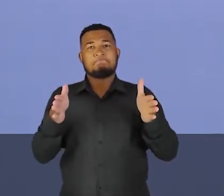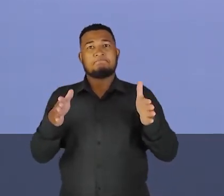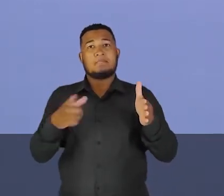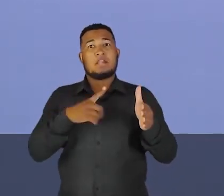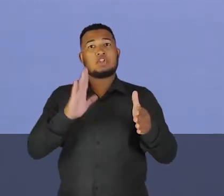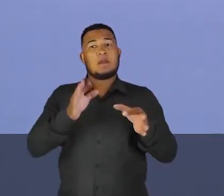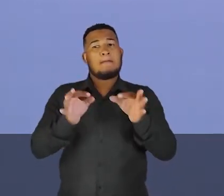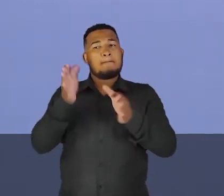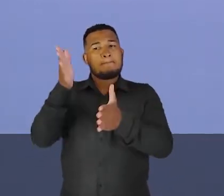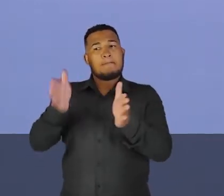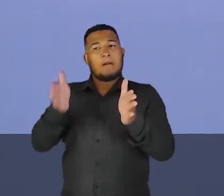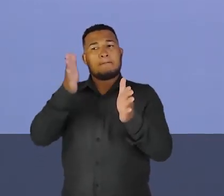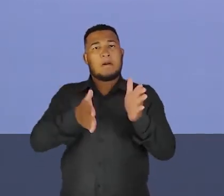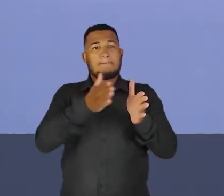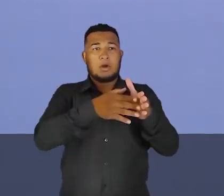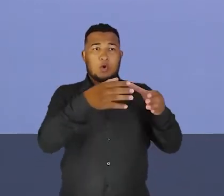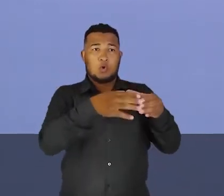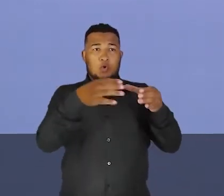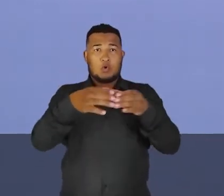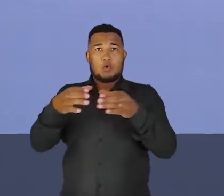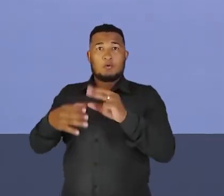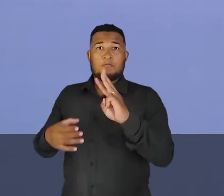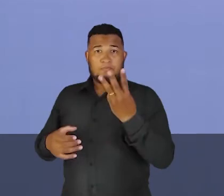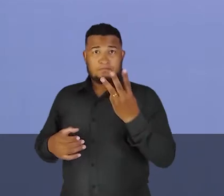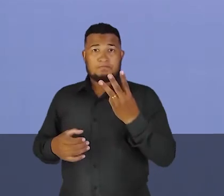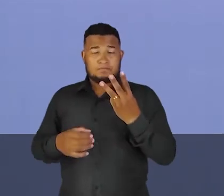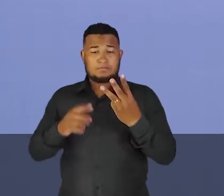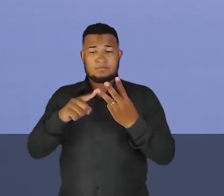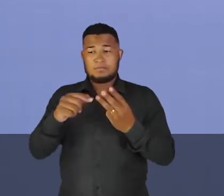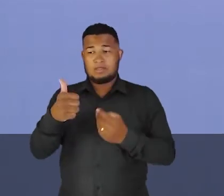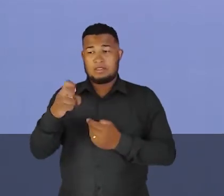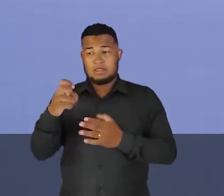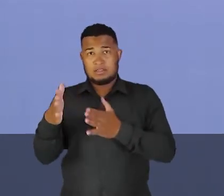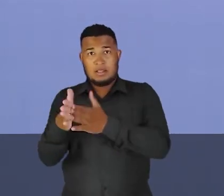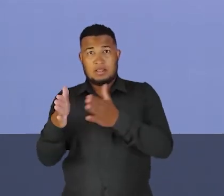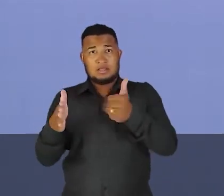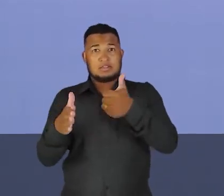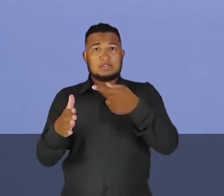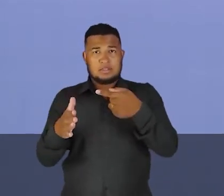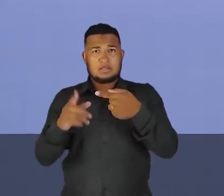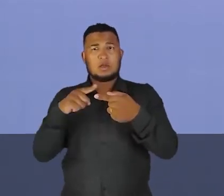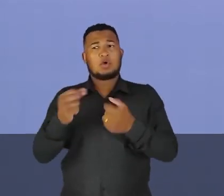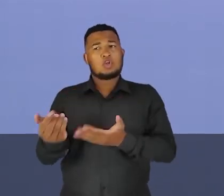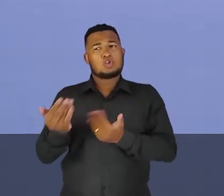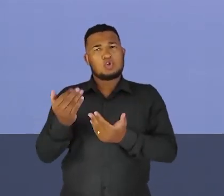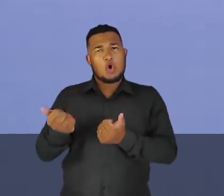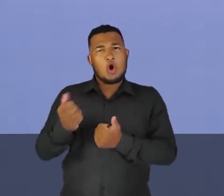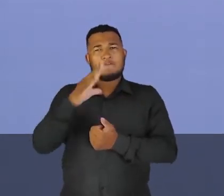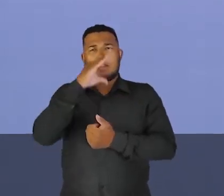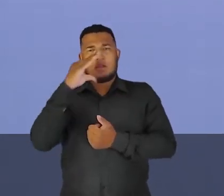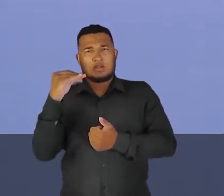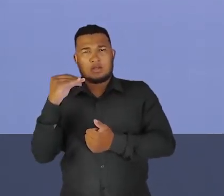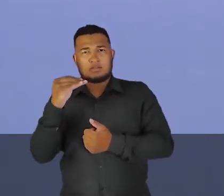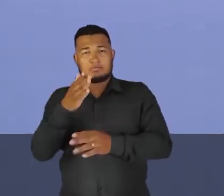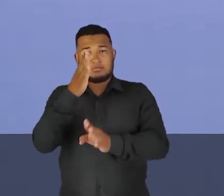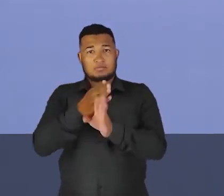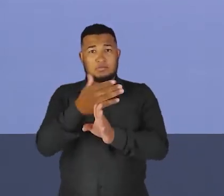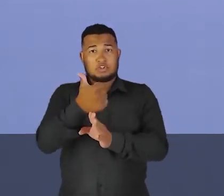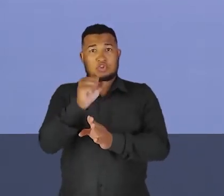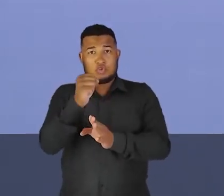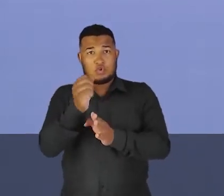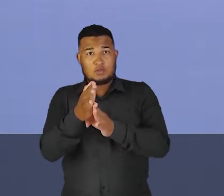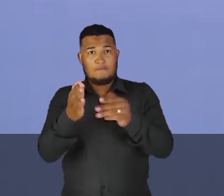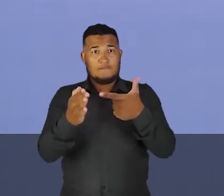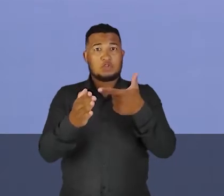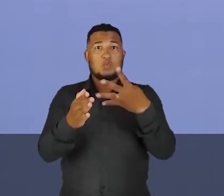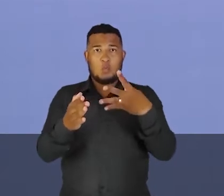dividir essa faixa em 3 grupos, que a faixa de 15 a 17 anos são denominados jovens adolescentes, entre 18 e 24 anos